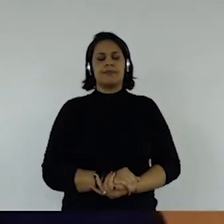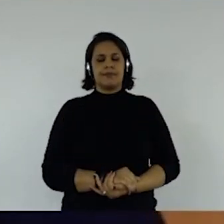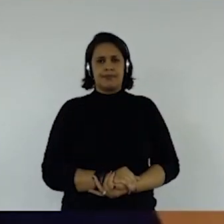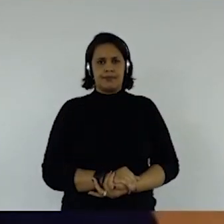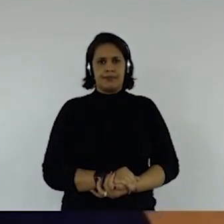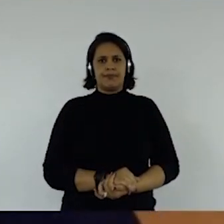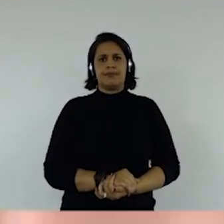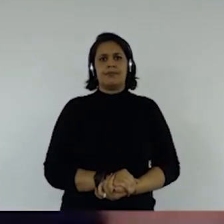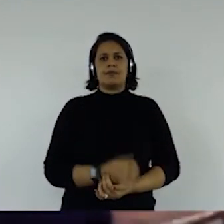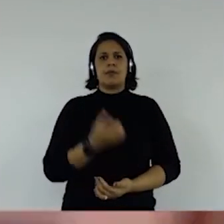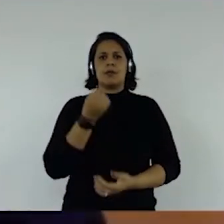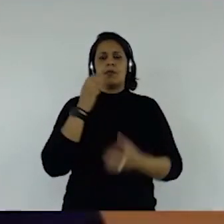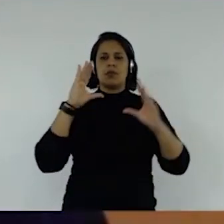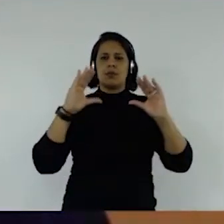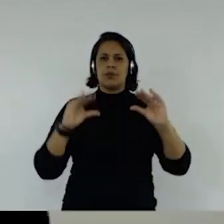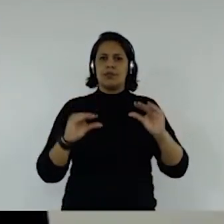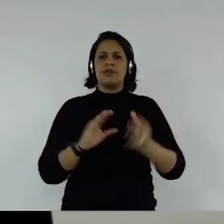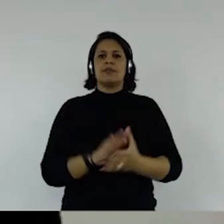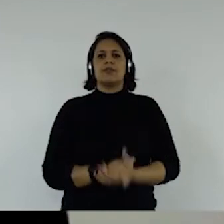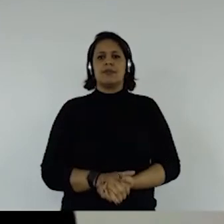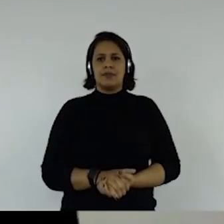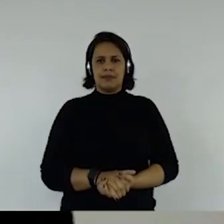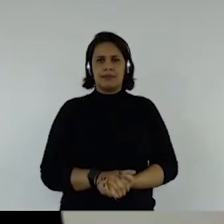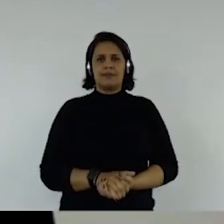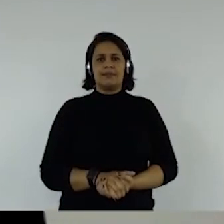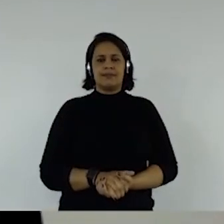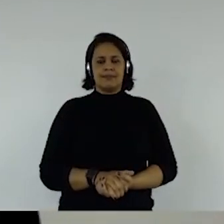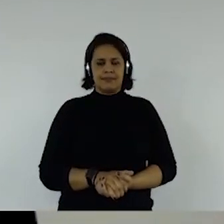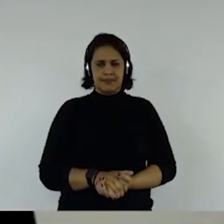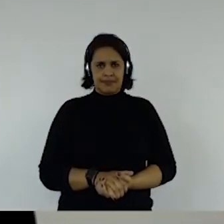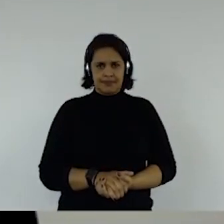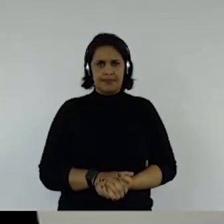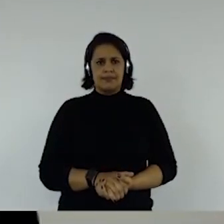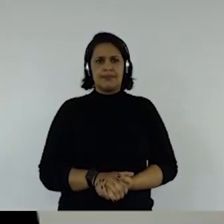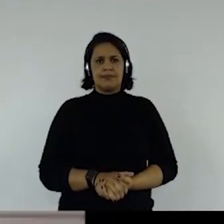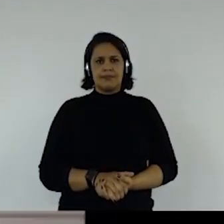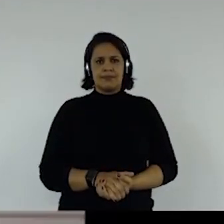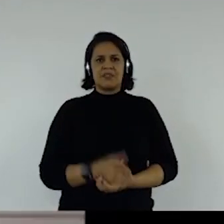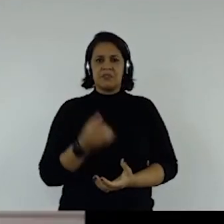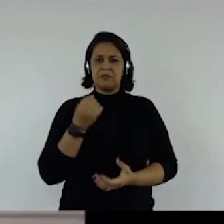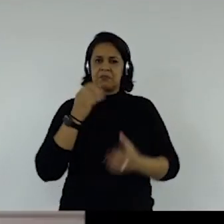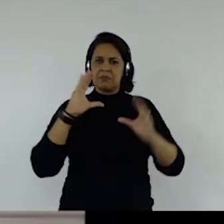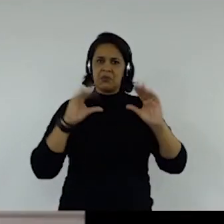todos vocês. Muito obrigada. É uma honra. Boa noite, parabéns aí pela condução.